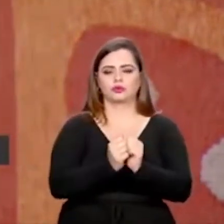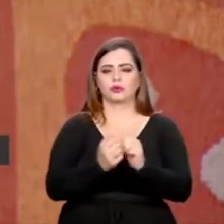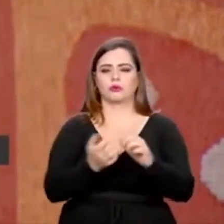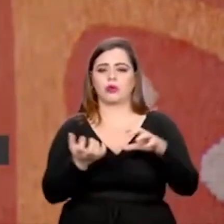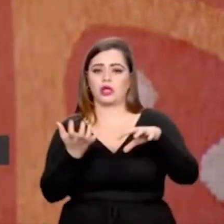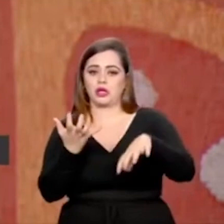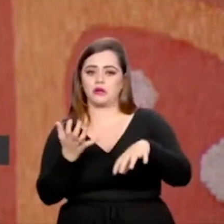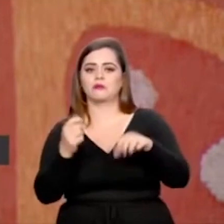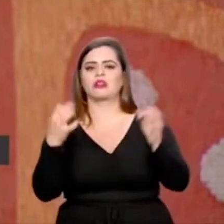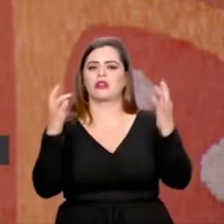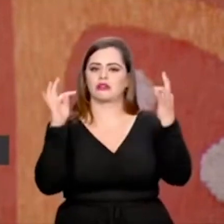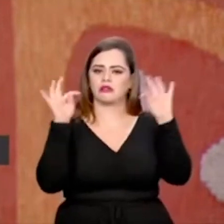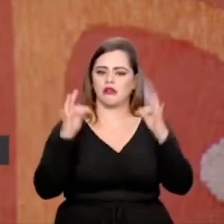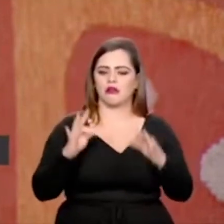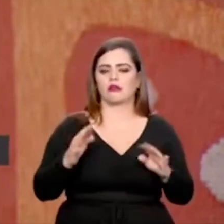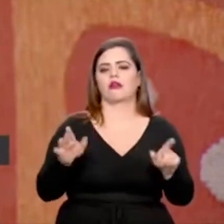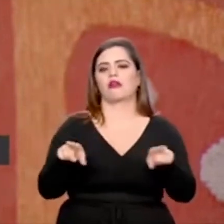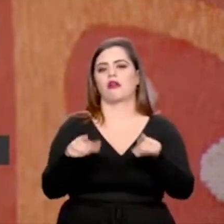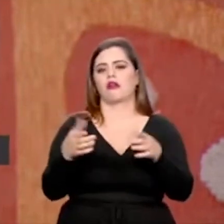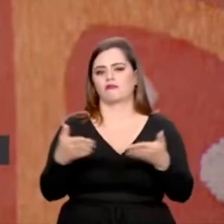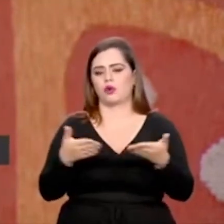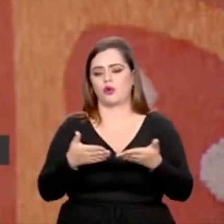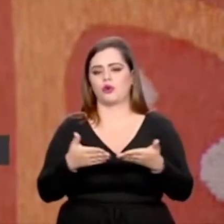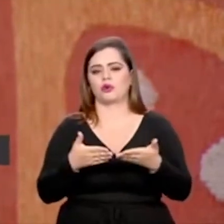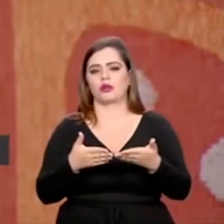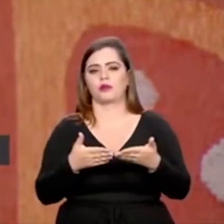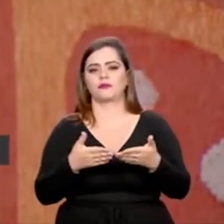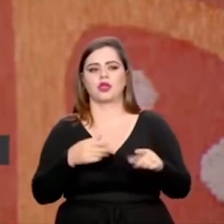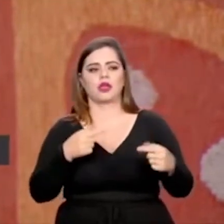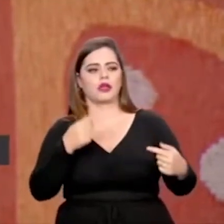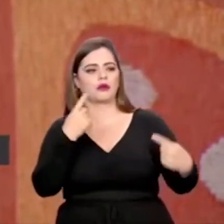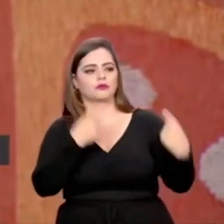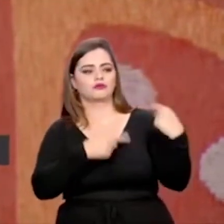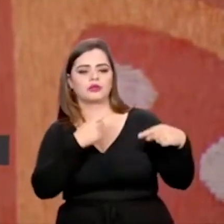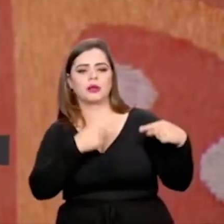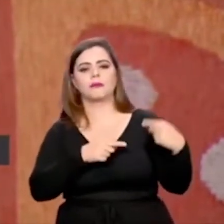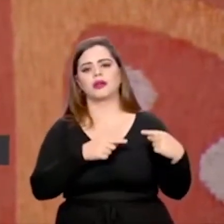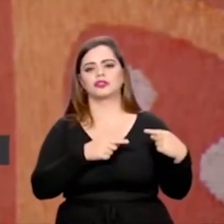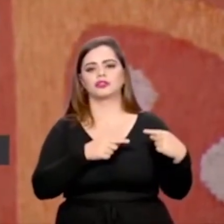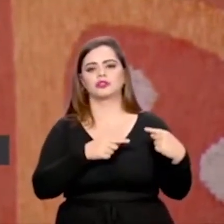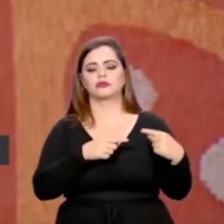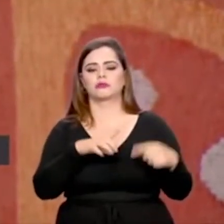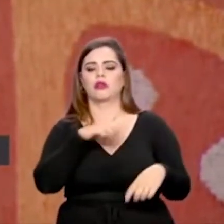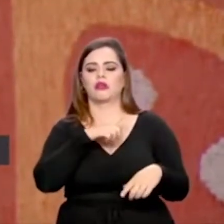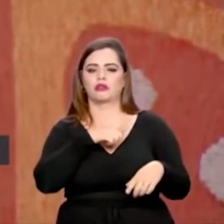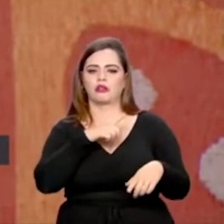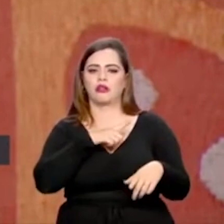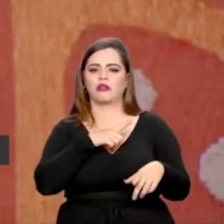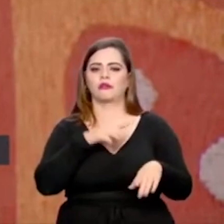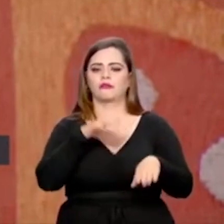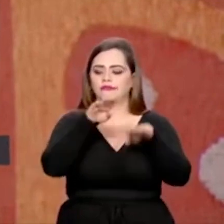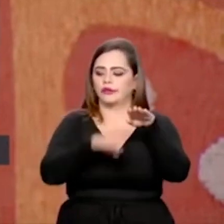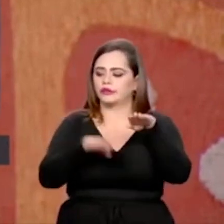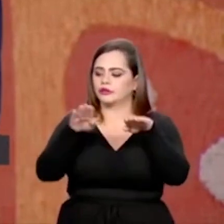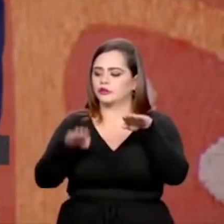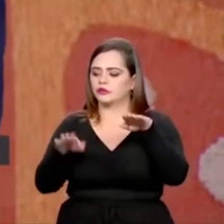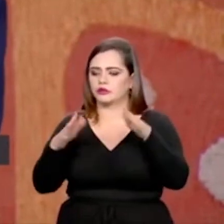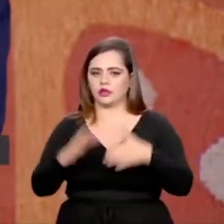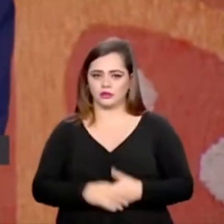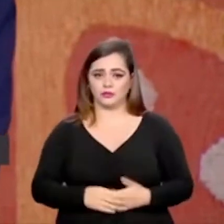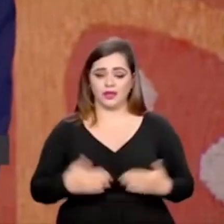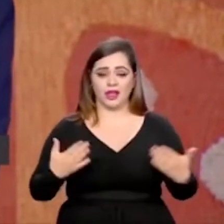exatamente o debate da desigualdade e a nossa primeira dama fala uma coisa muito pertinente e eu